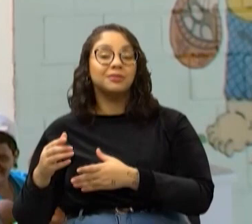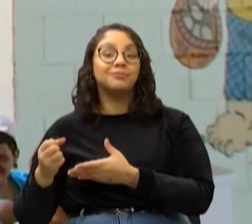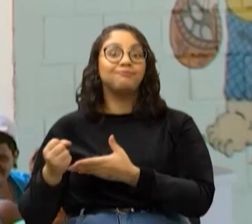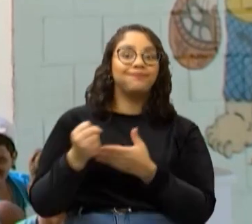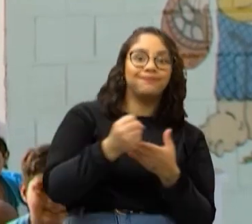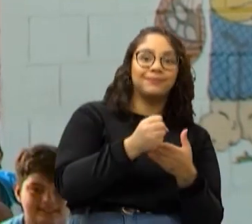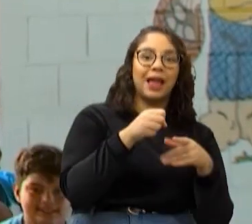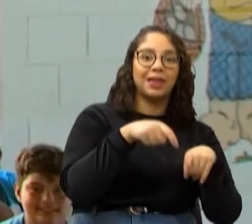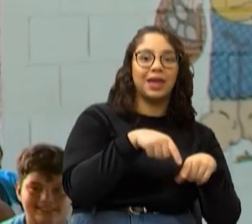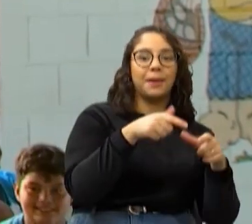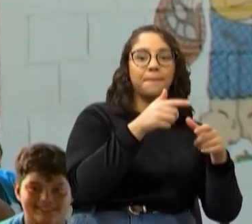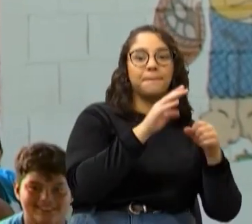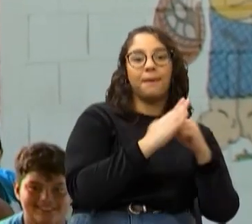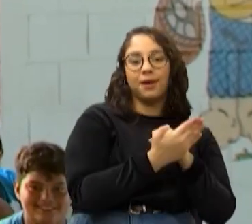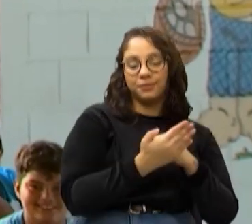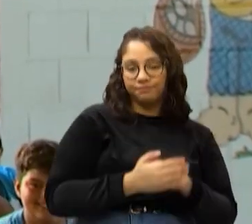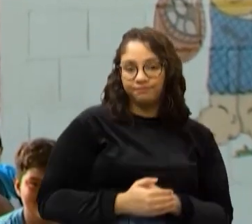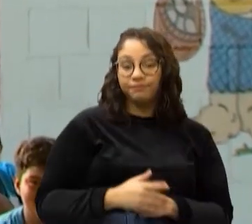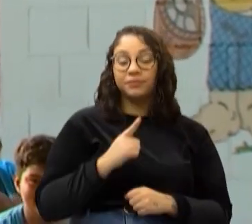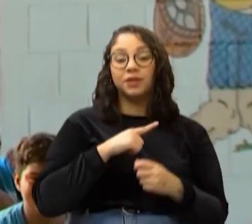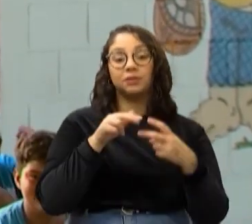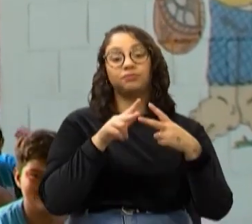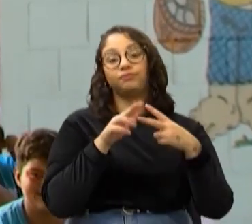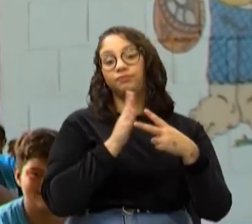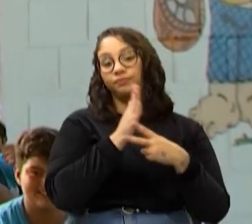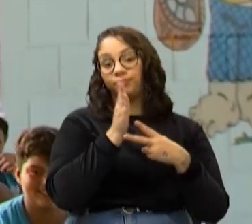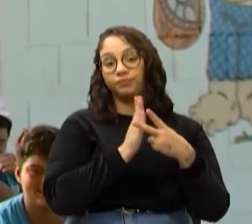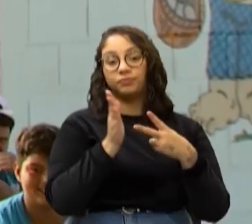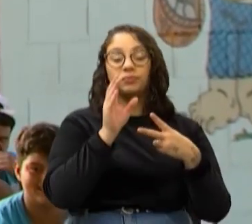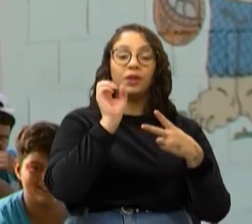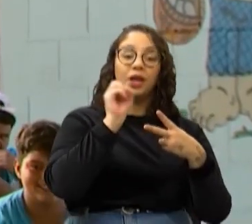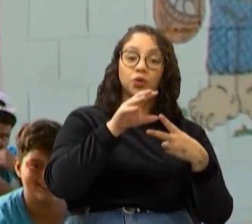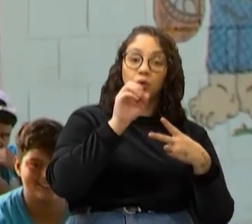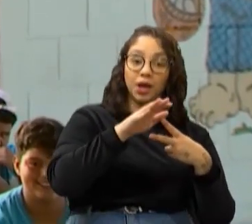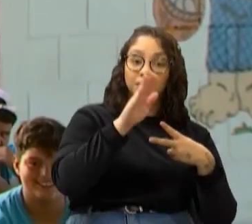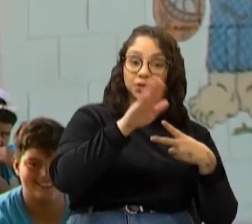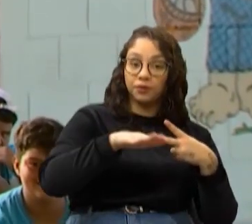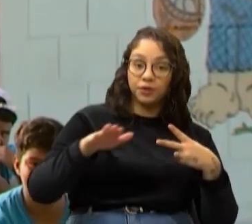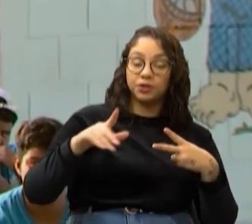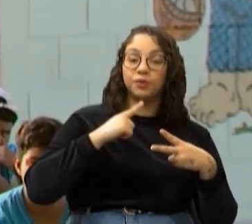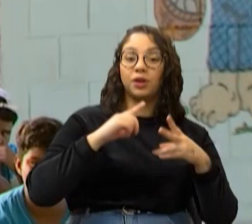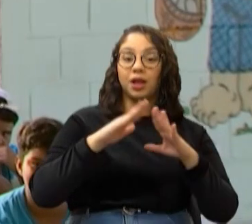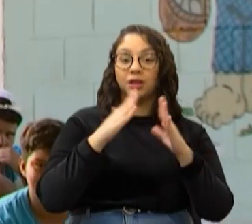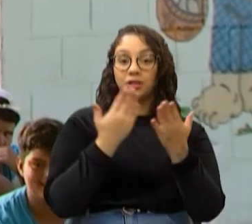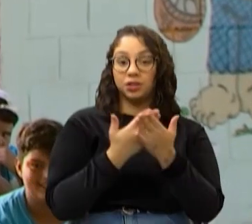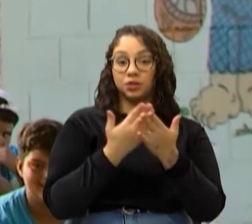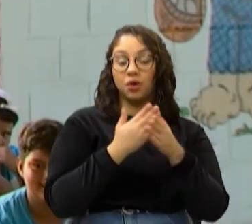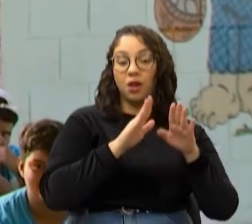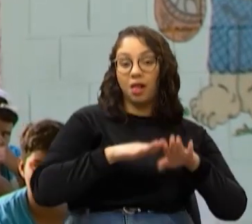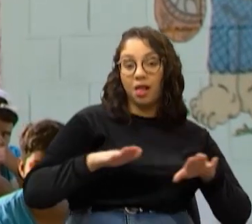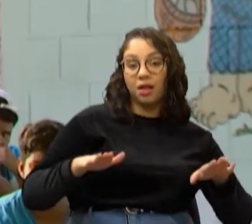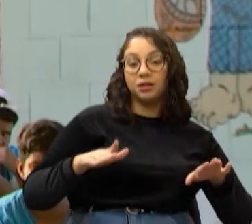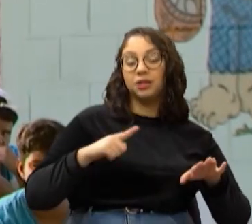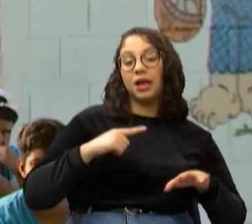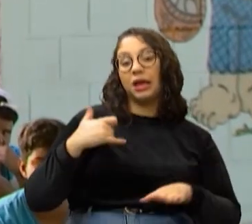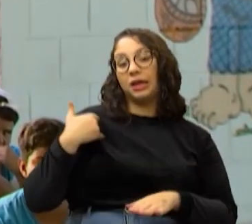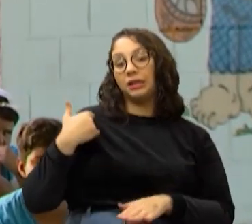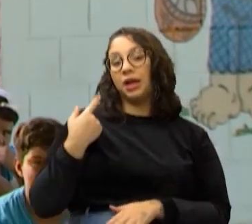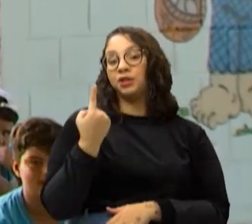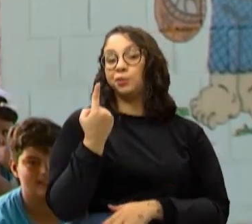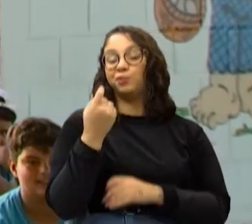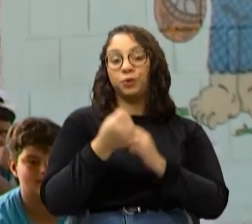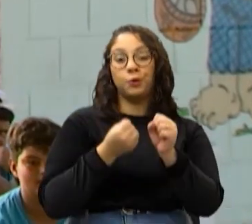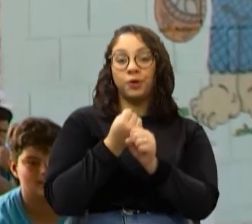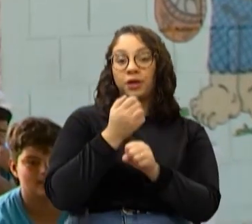essas mulheres traziam essas crianças. O CEPROM ele atua em duas frentes, educação infantil, né, com a pré-escola e com